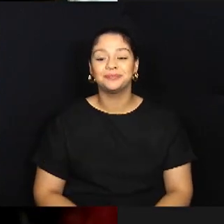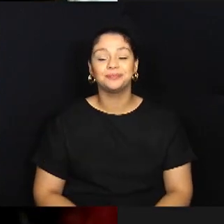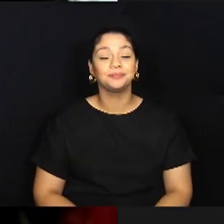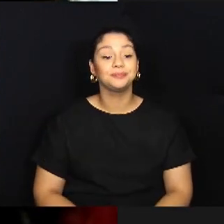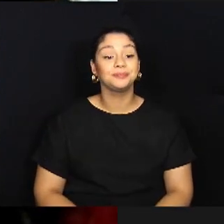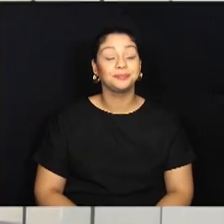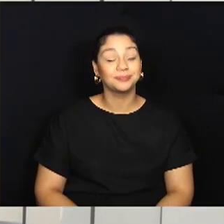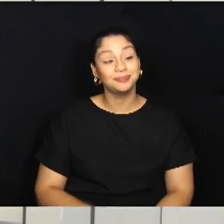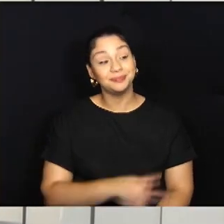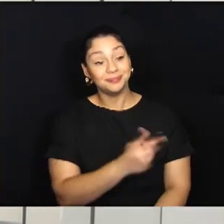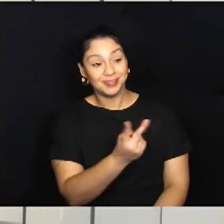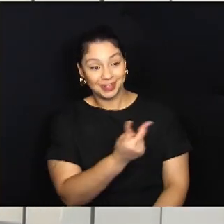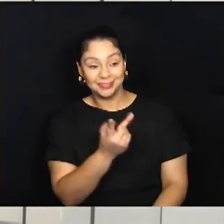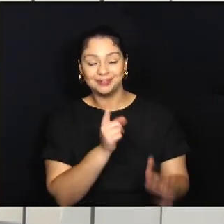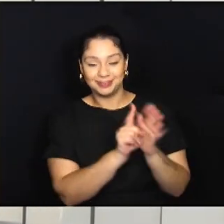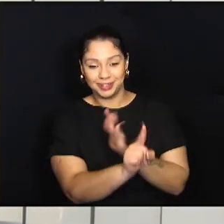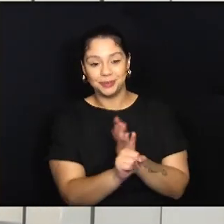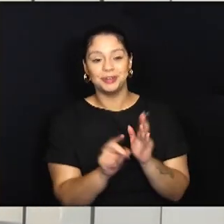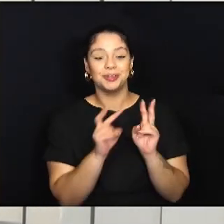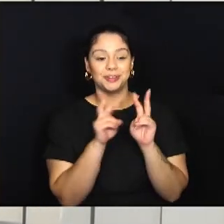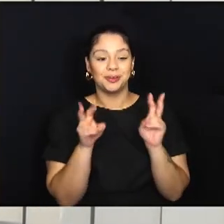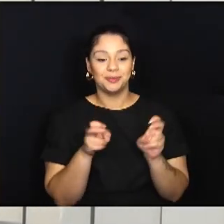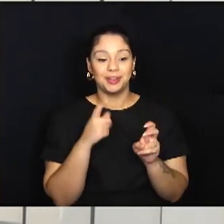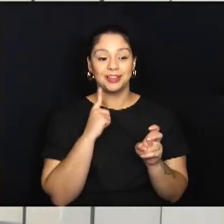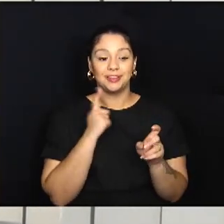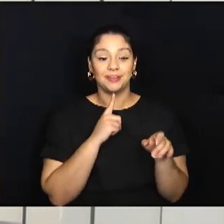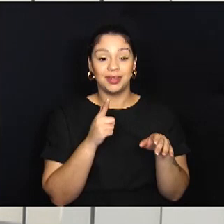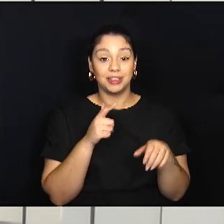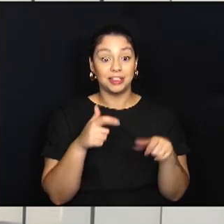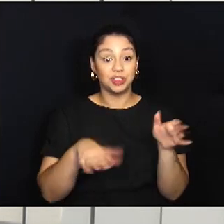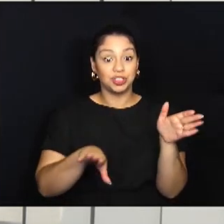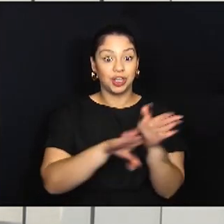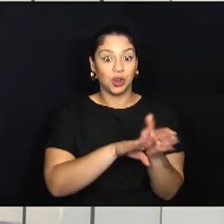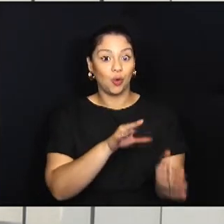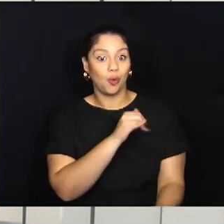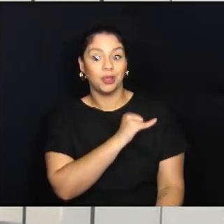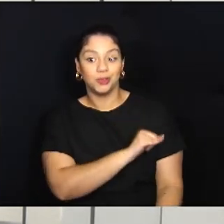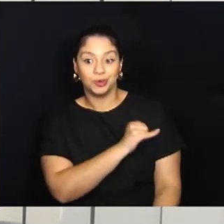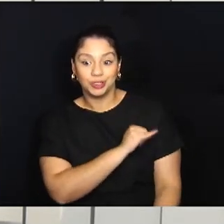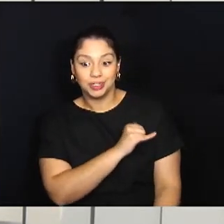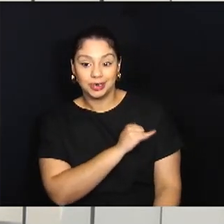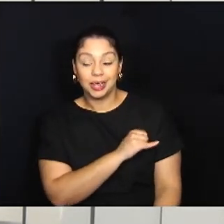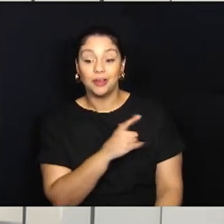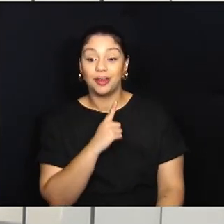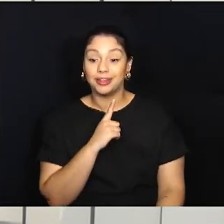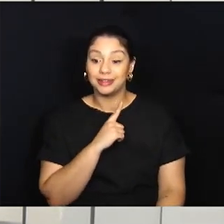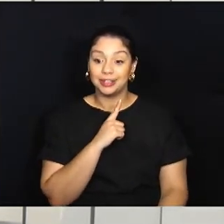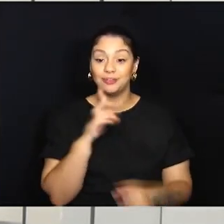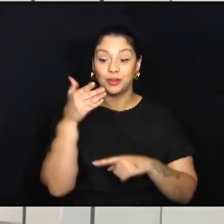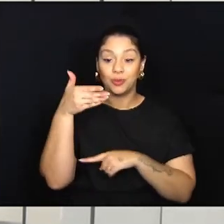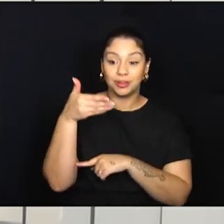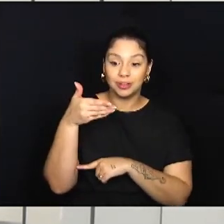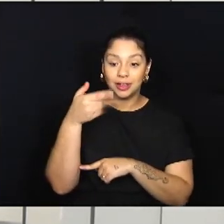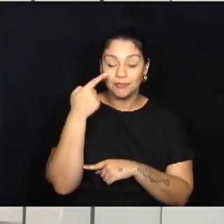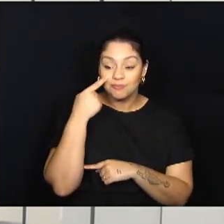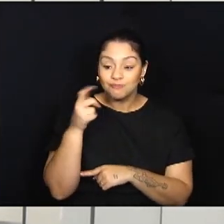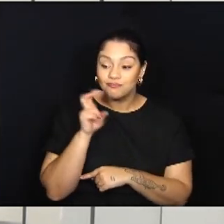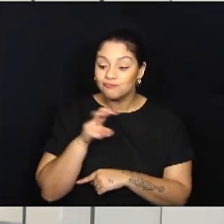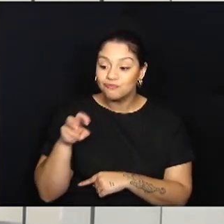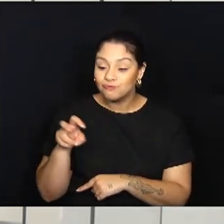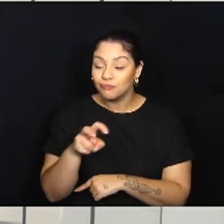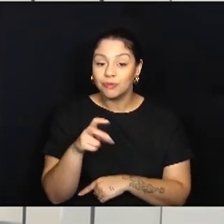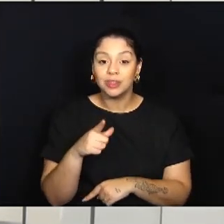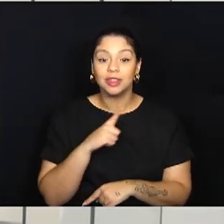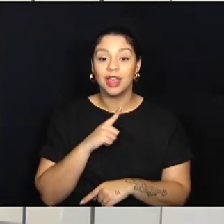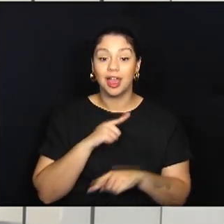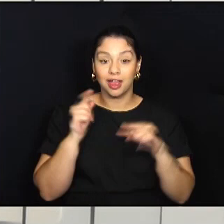Vanderlei, quando vocês falam assim, que vocês chegaram no Rio de Janeiro, aí que vocês foram ver o hotel, vocês saem daqui